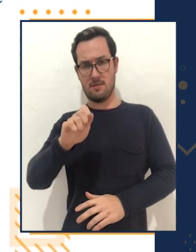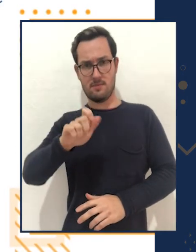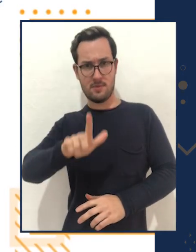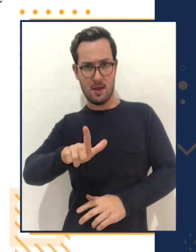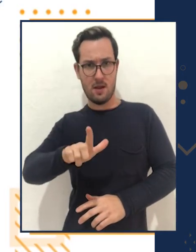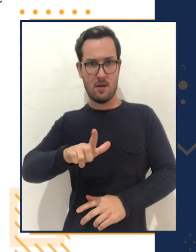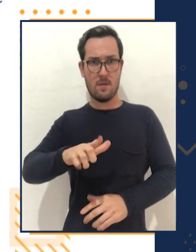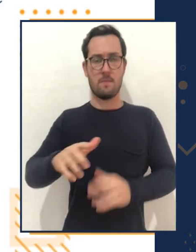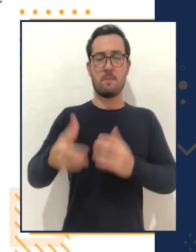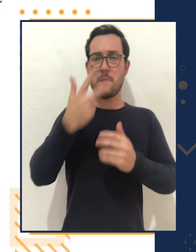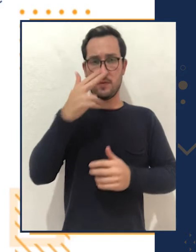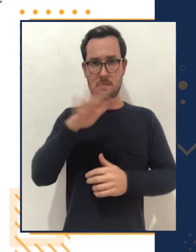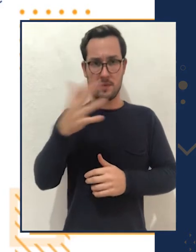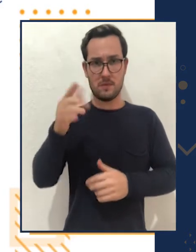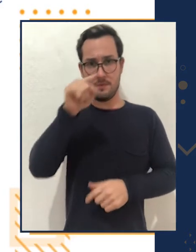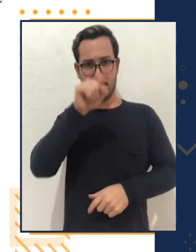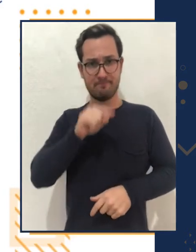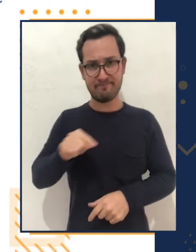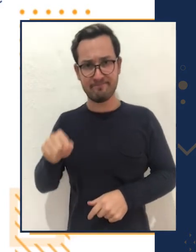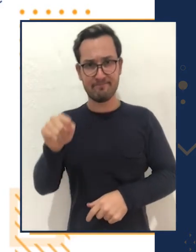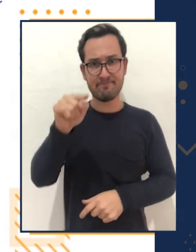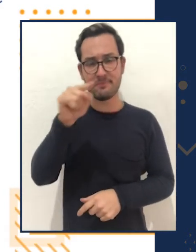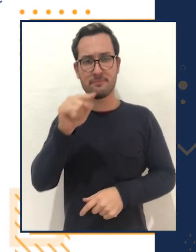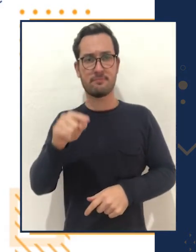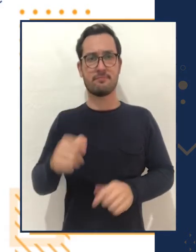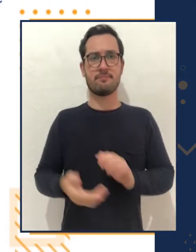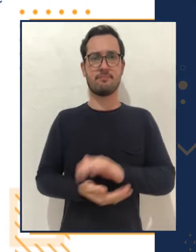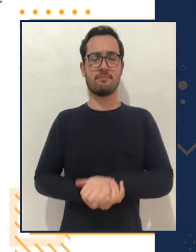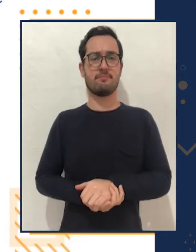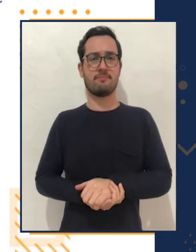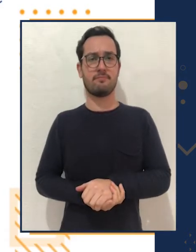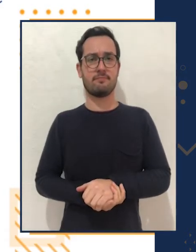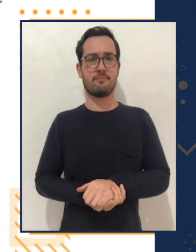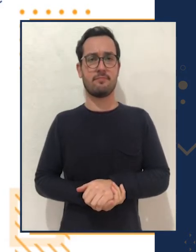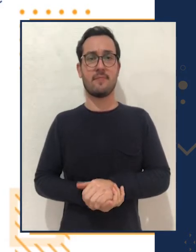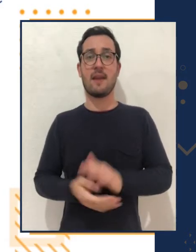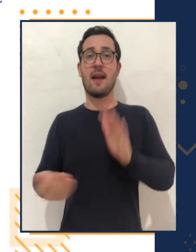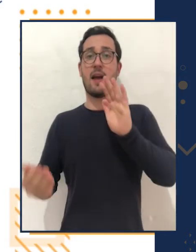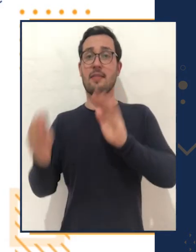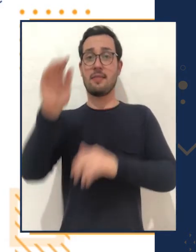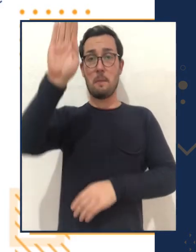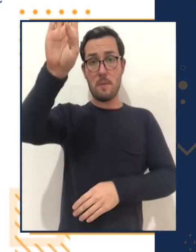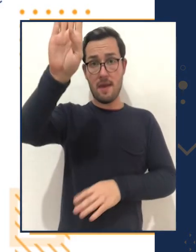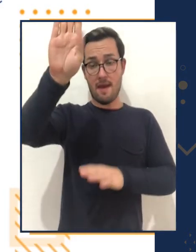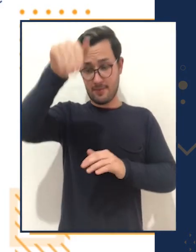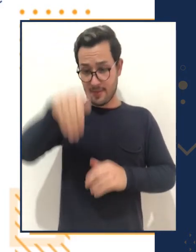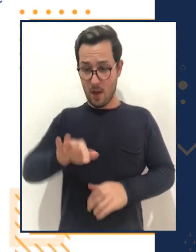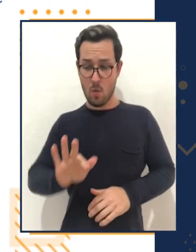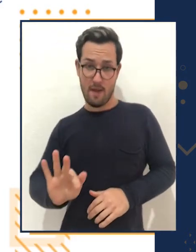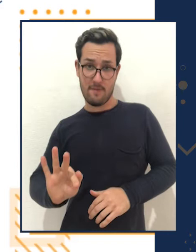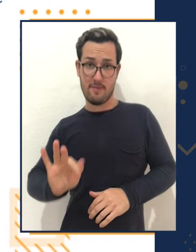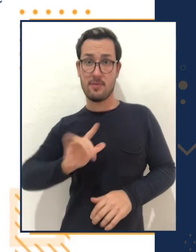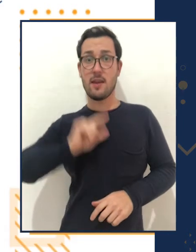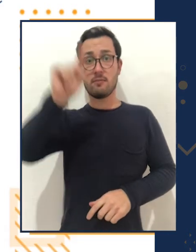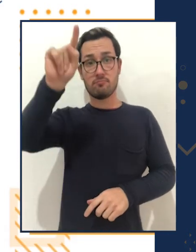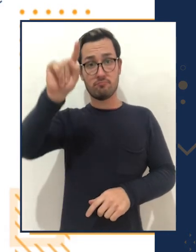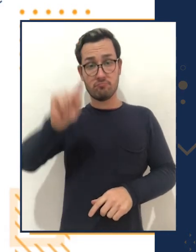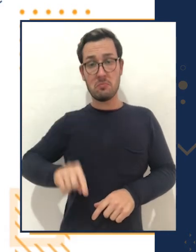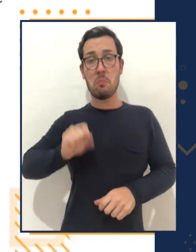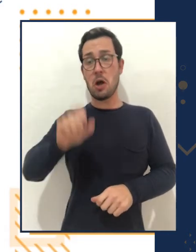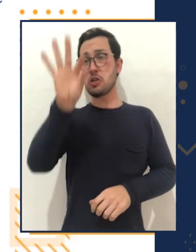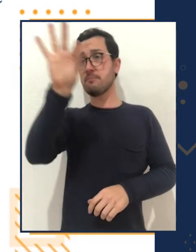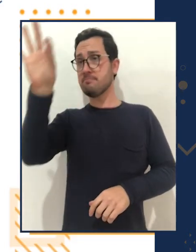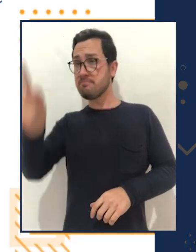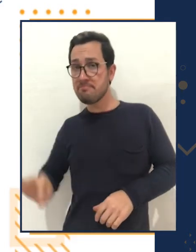circuito. Os ramos, então, são os possíveis caminhos entre esses dois nós. Então se tem o nó B e o nó